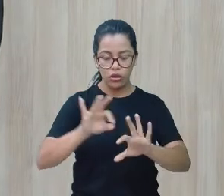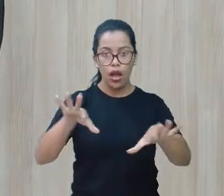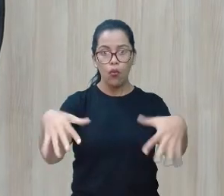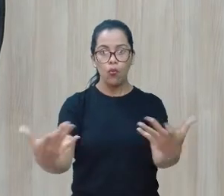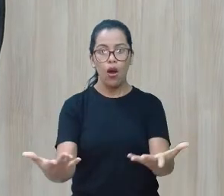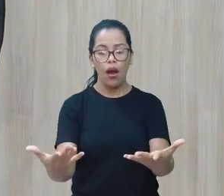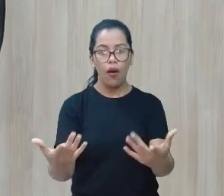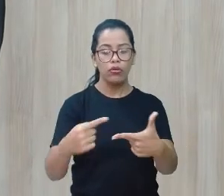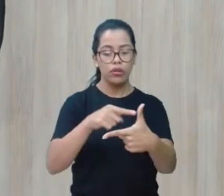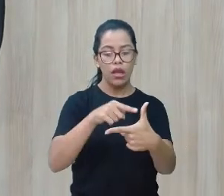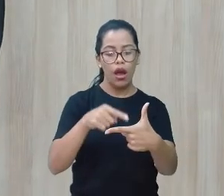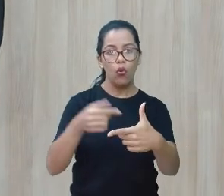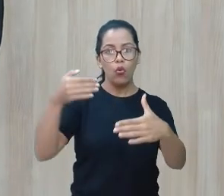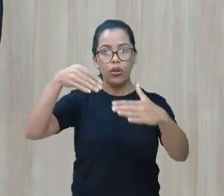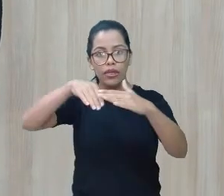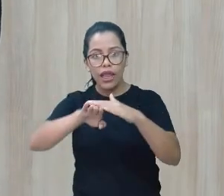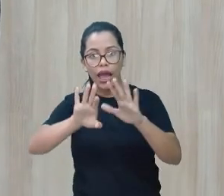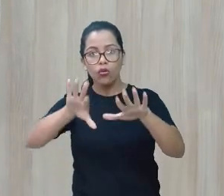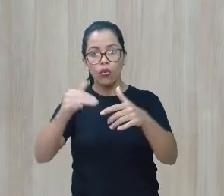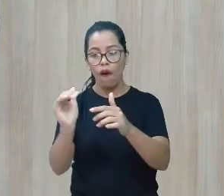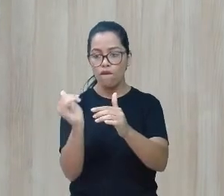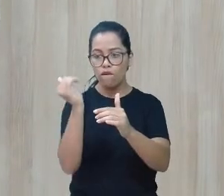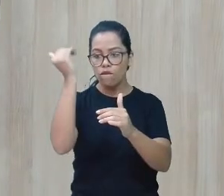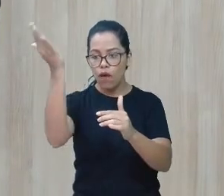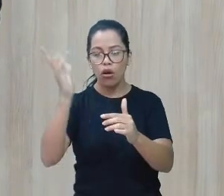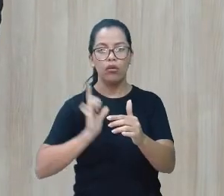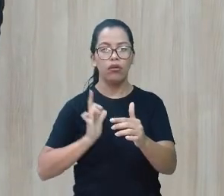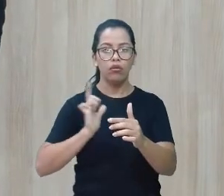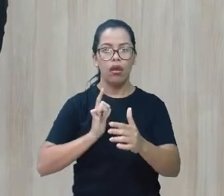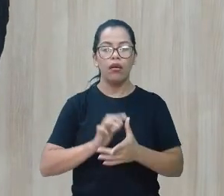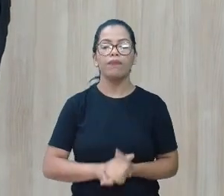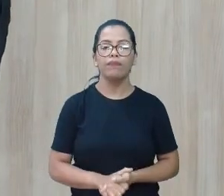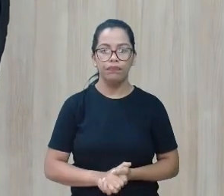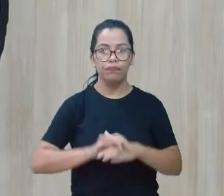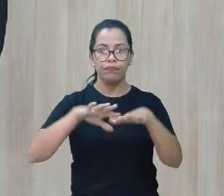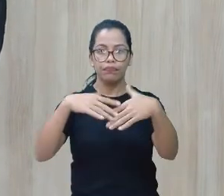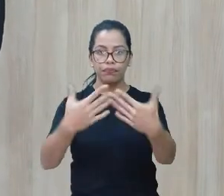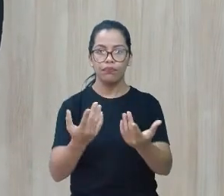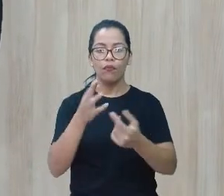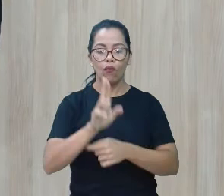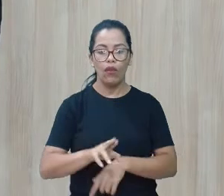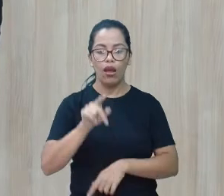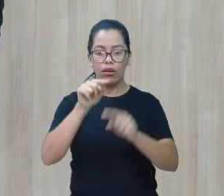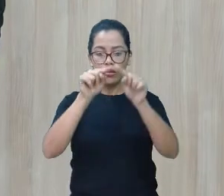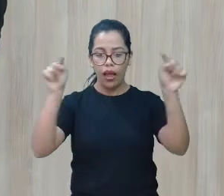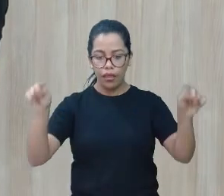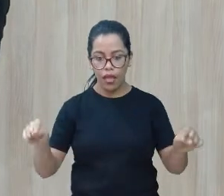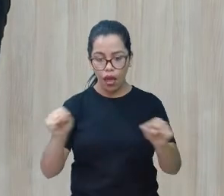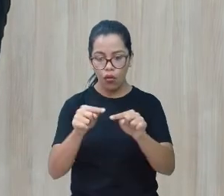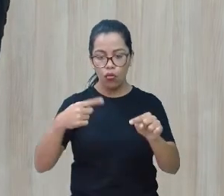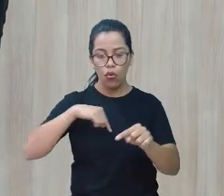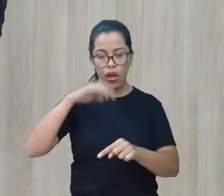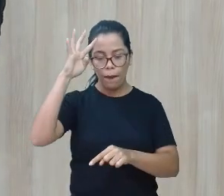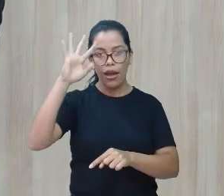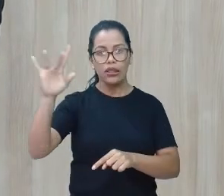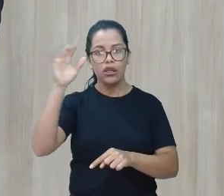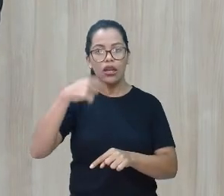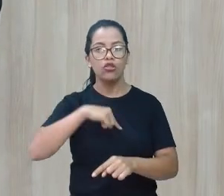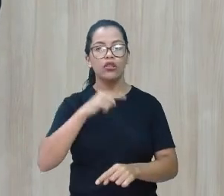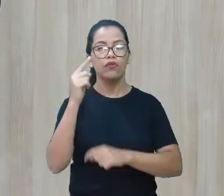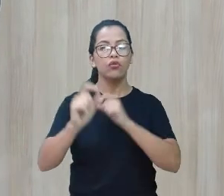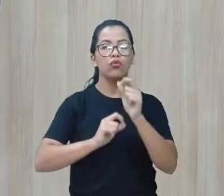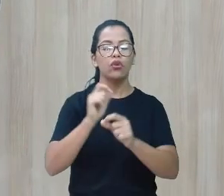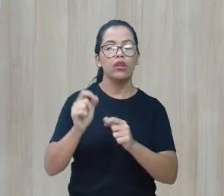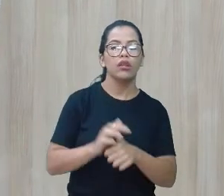os ângulos internos e quais são os ângulos externos. Então, através desse retângulo imaginário, a gente viu que